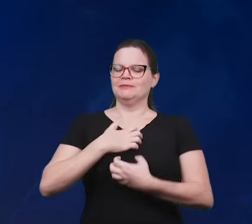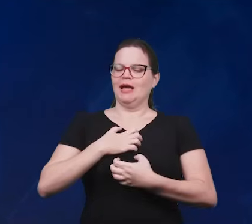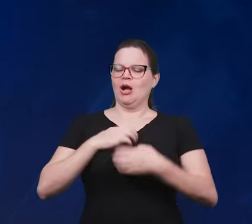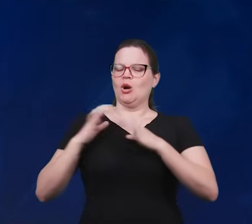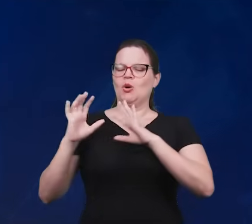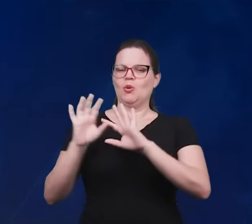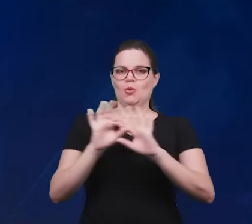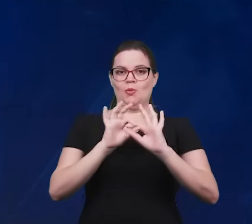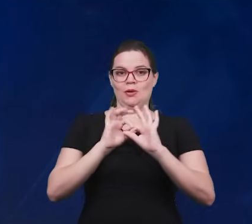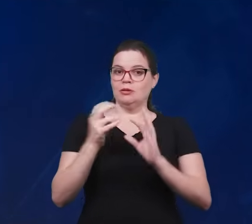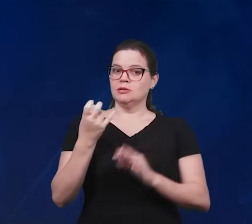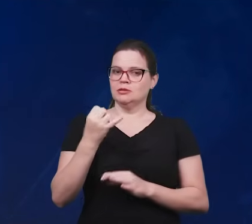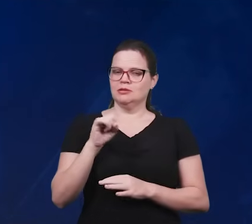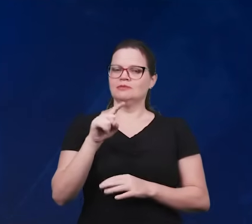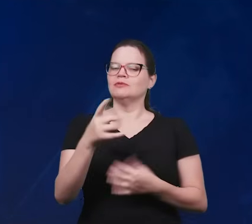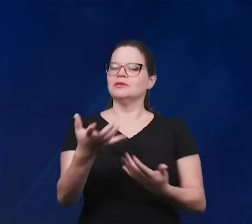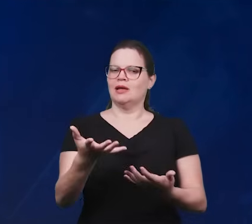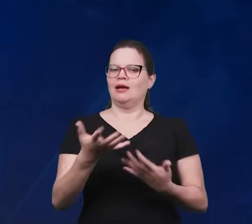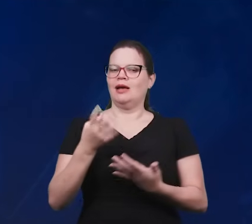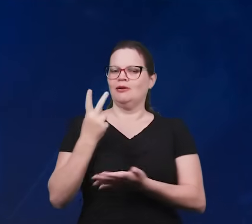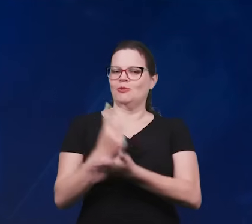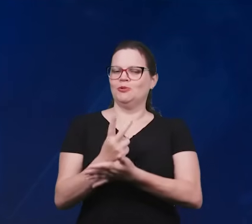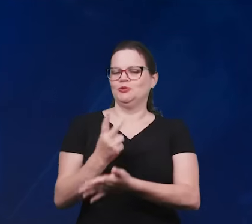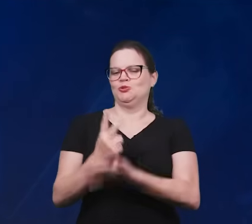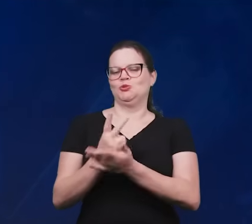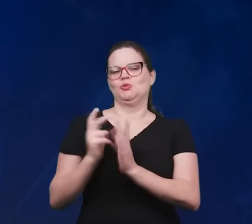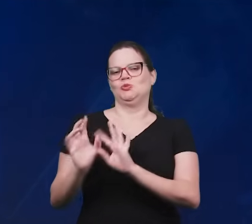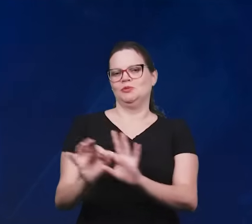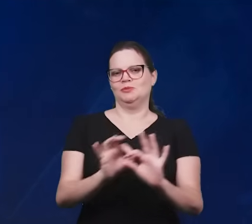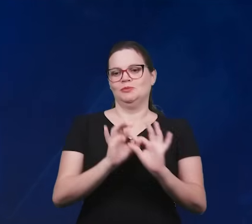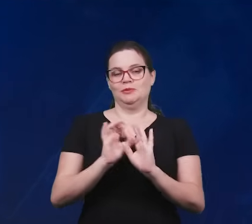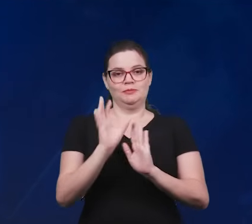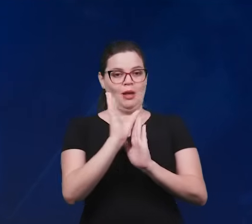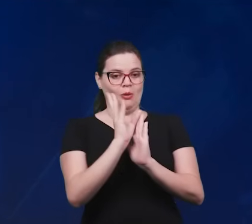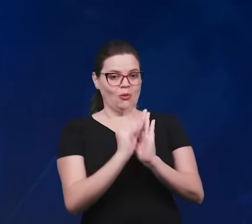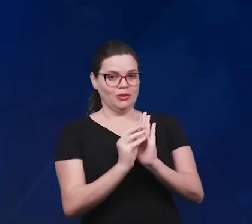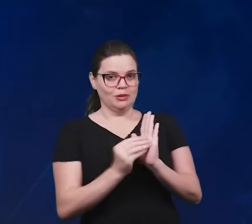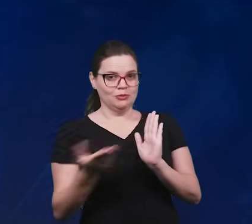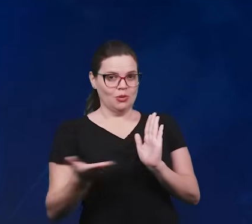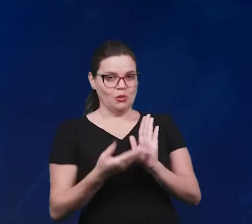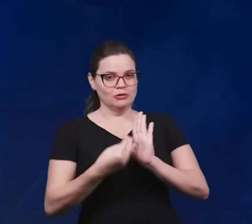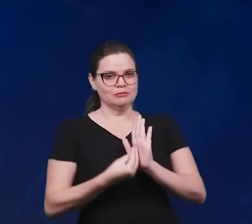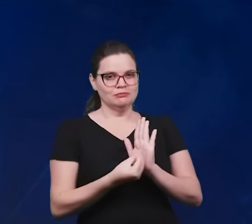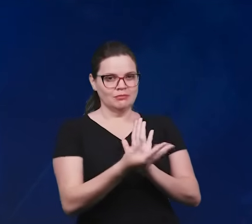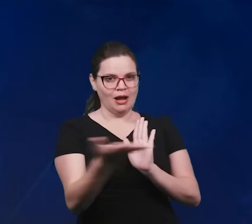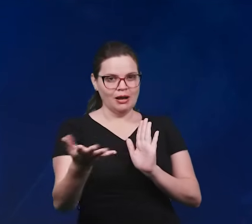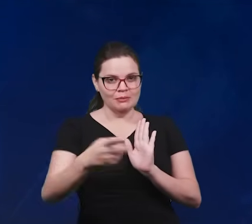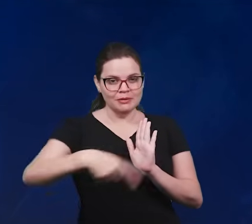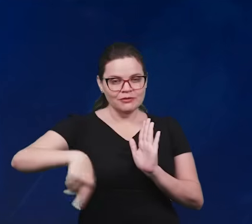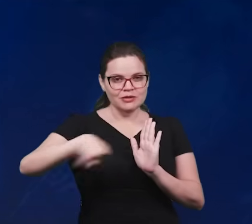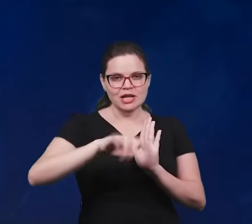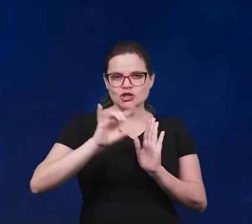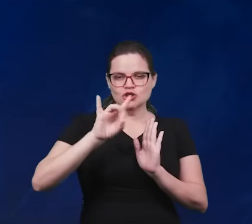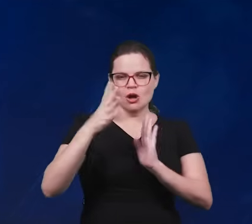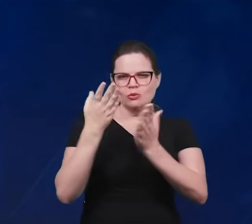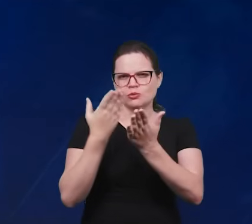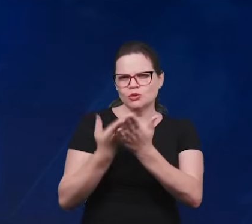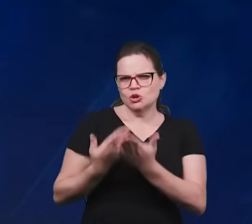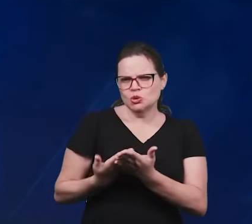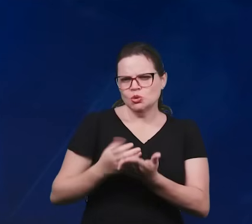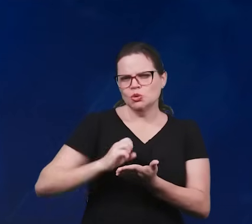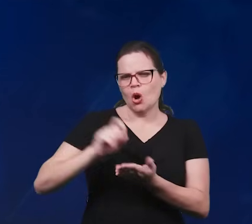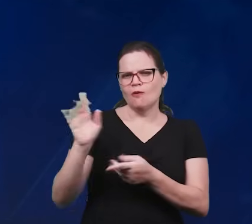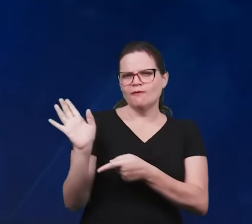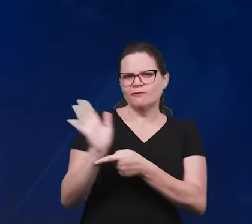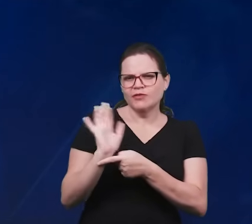em constante comunhão com Ele. O conteúdo que apresentaremos aqui não é apenas um estudo ou um